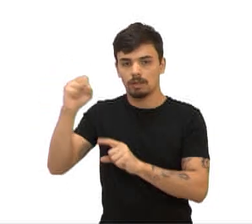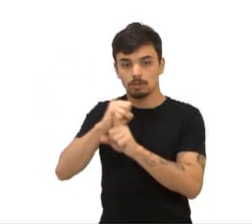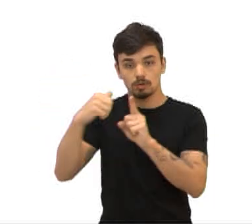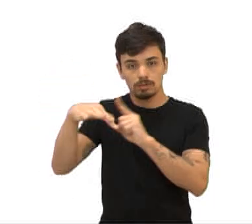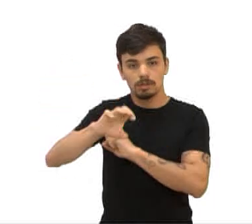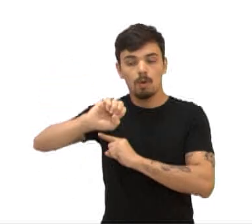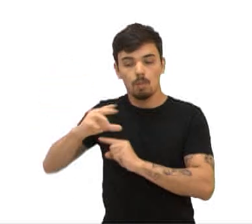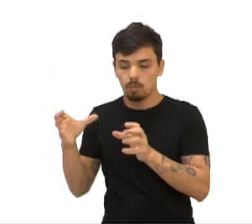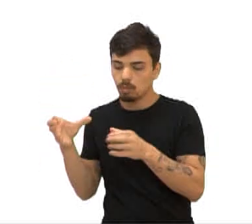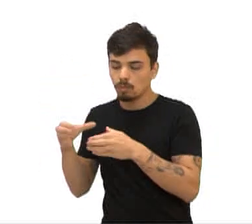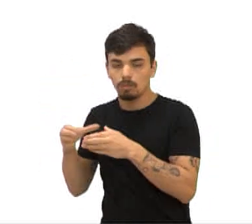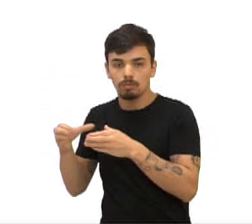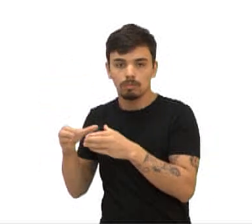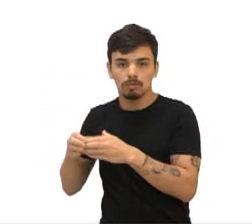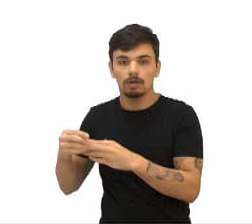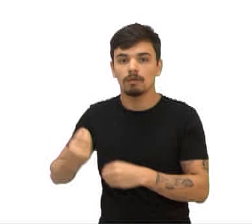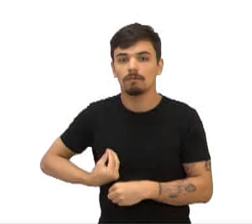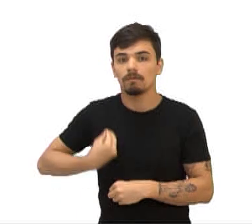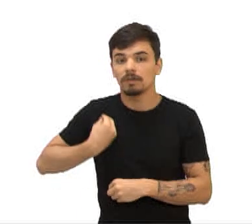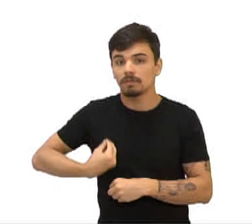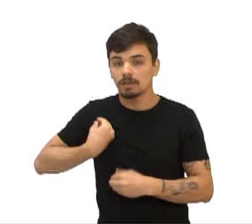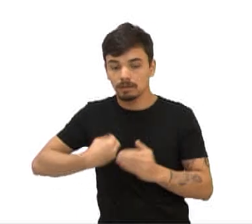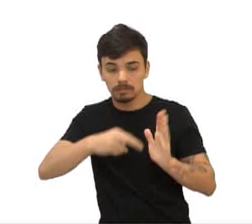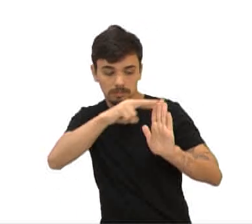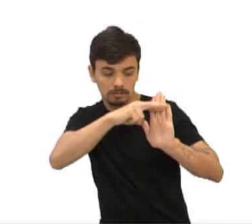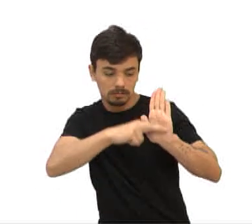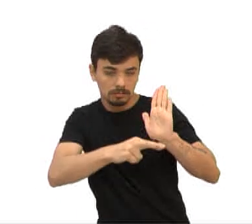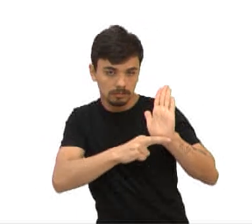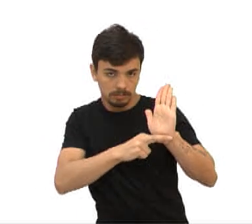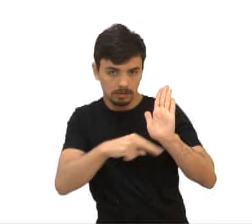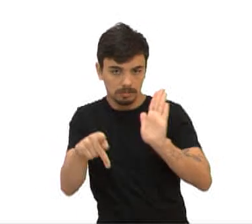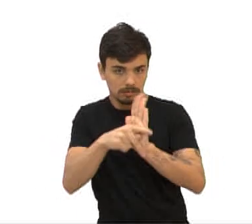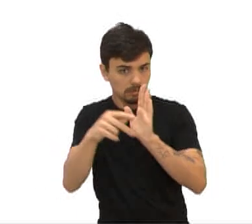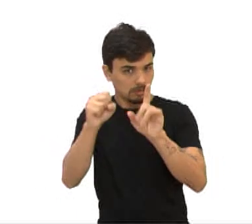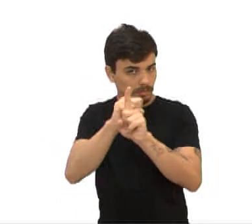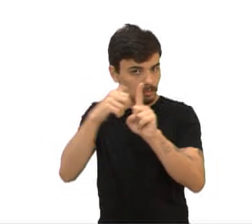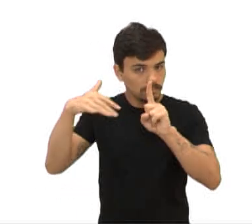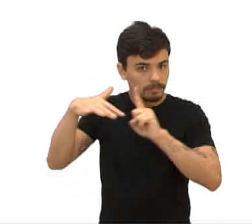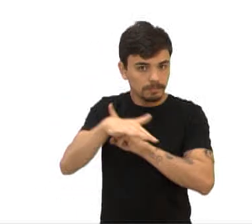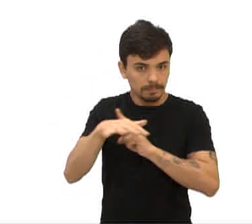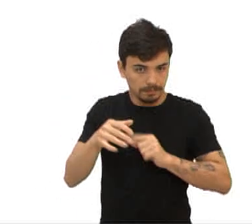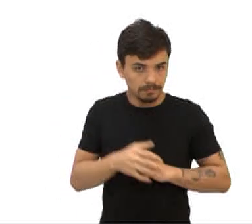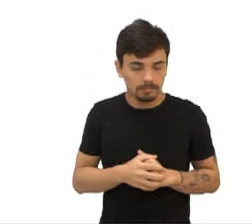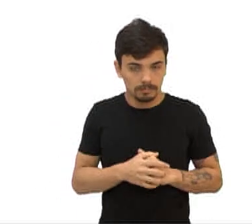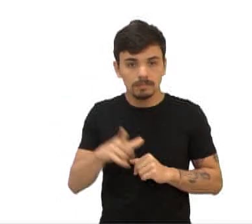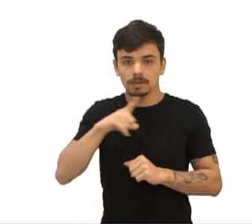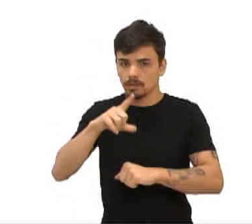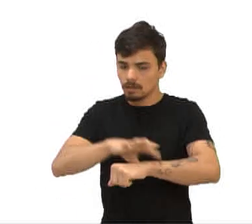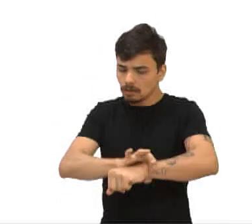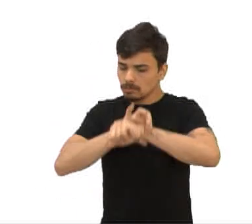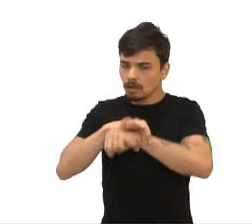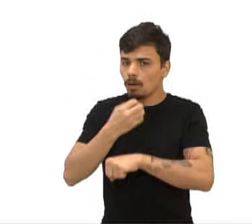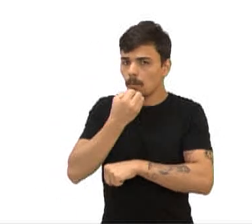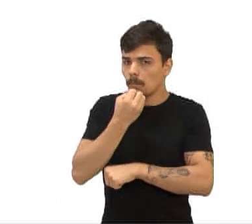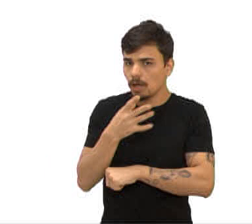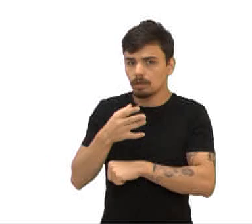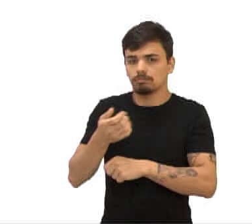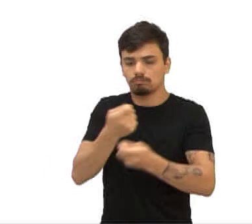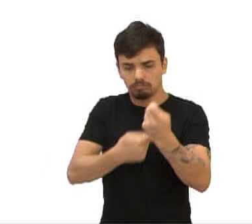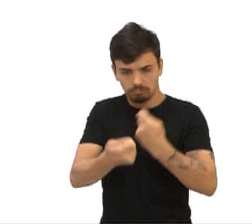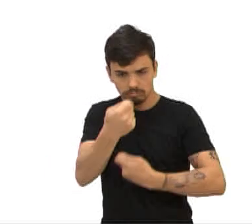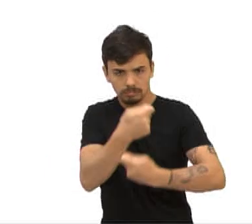de viver de acordo com os padrões que prevalecem na sociedade, com garantia de bem-estar econômico